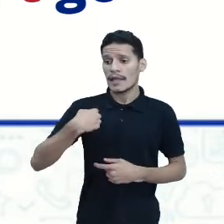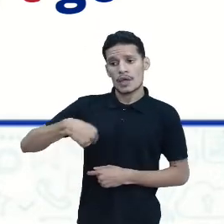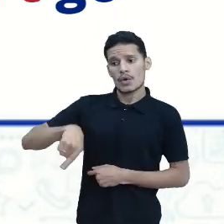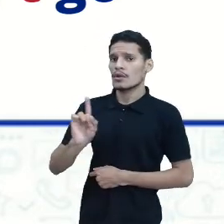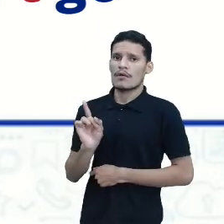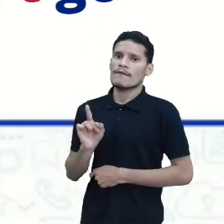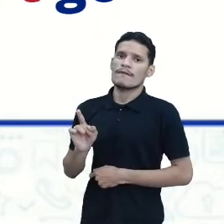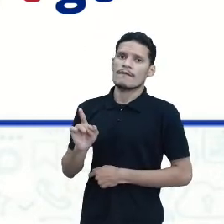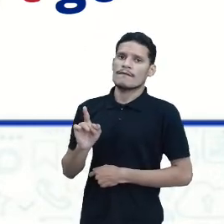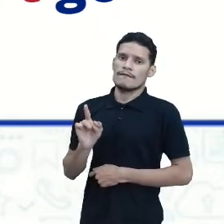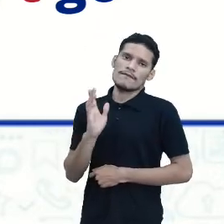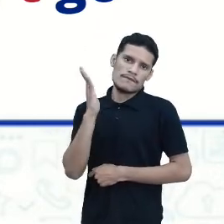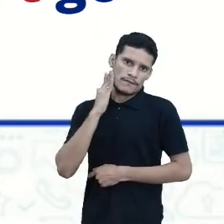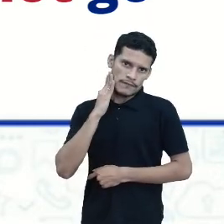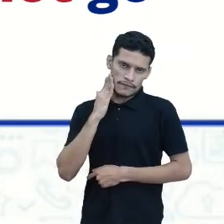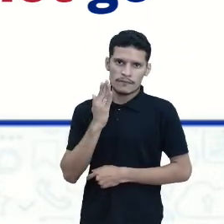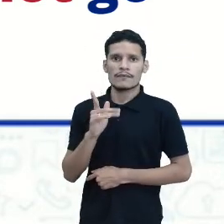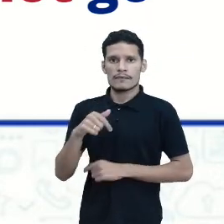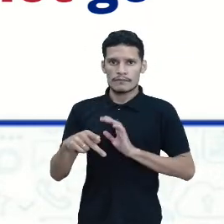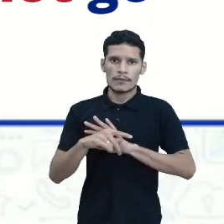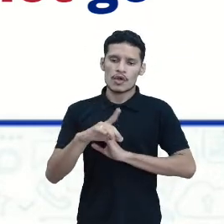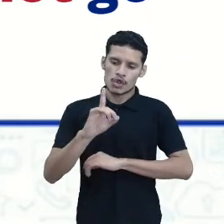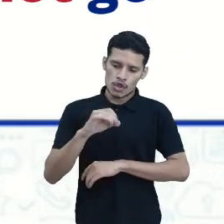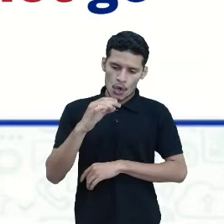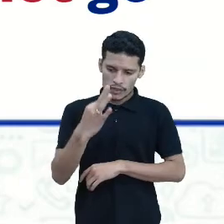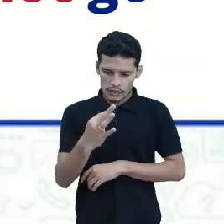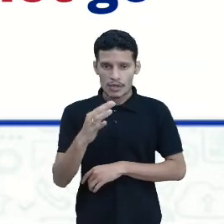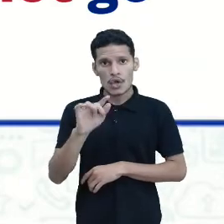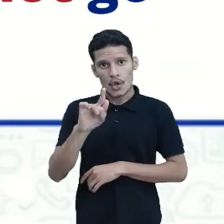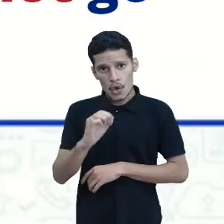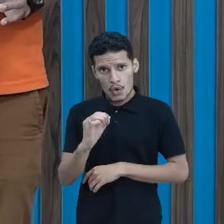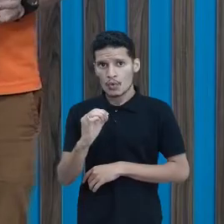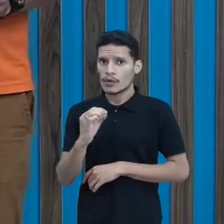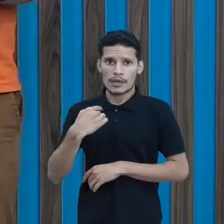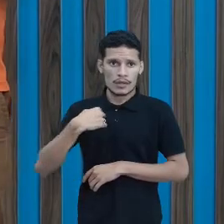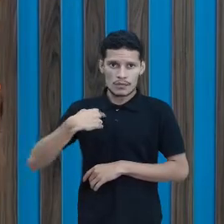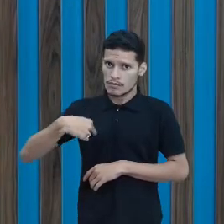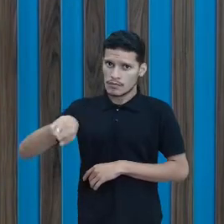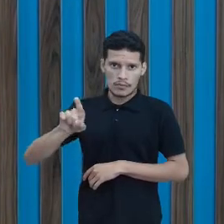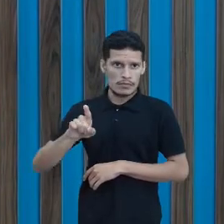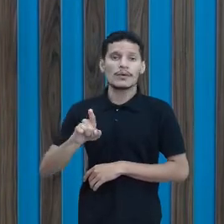I don't go. Mesma coisa. Lembrando que quando você fala do not, você